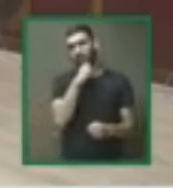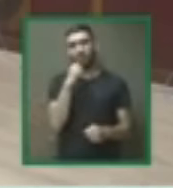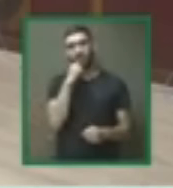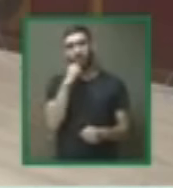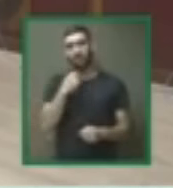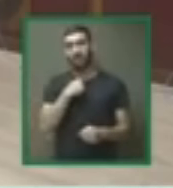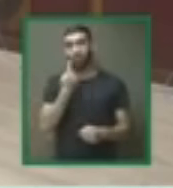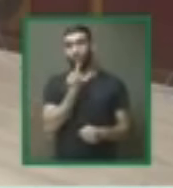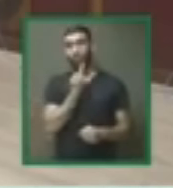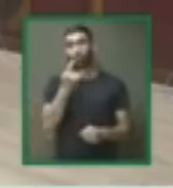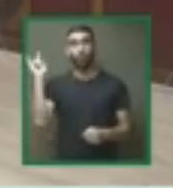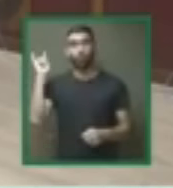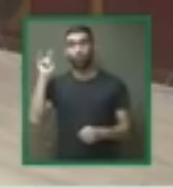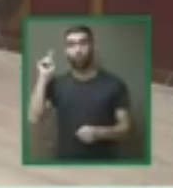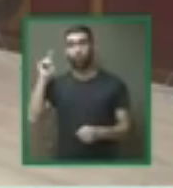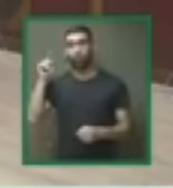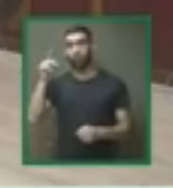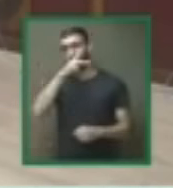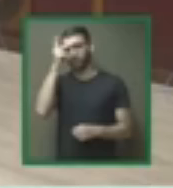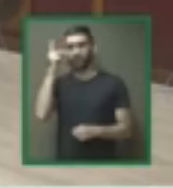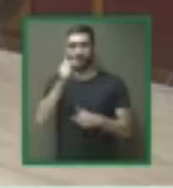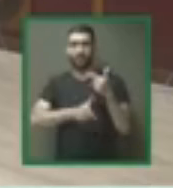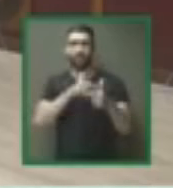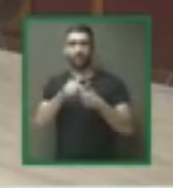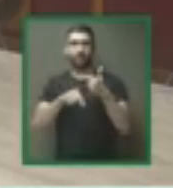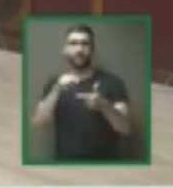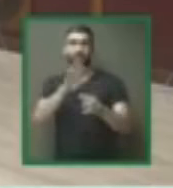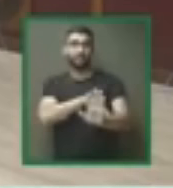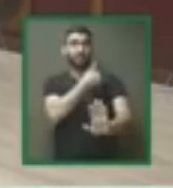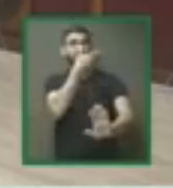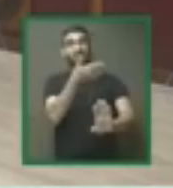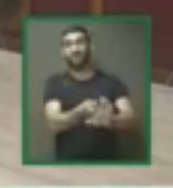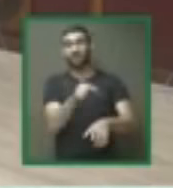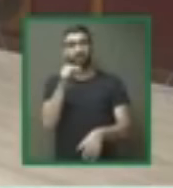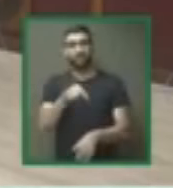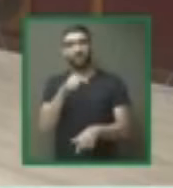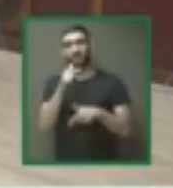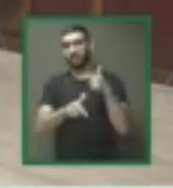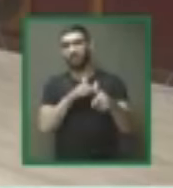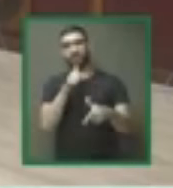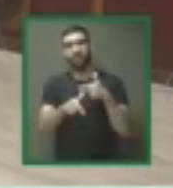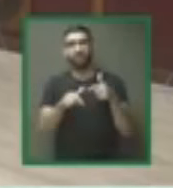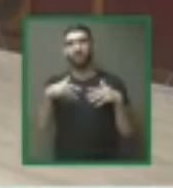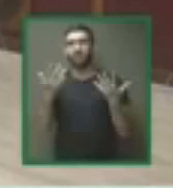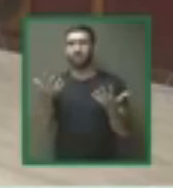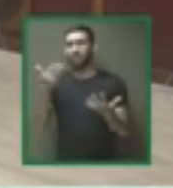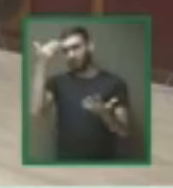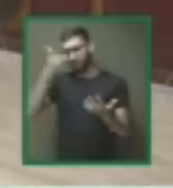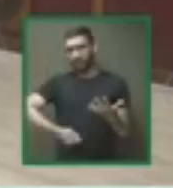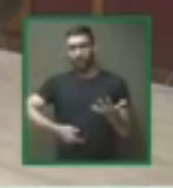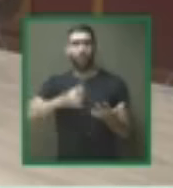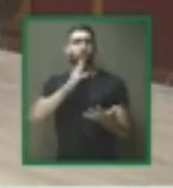único radiologista que dava aula lá. Eu trabalhava lá 40 horas integralmente, nem saía de lá. Então eu era conhecido do Meta.